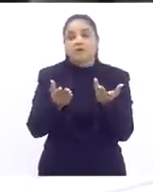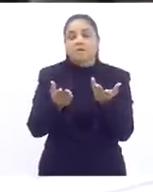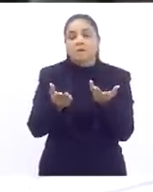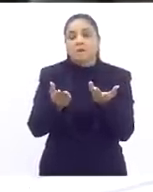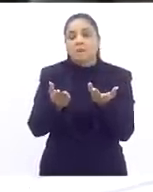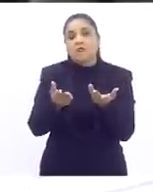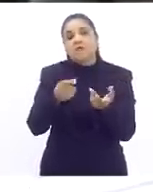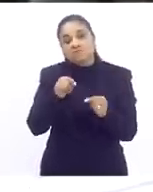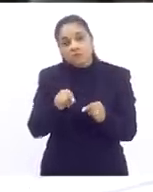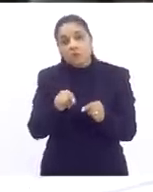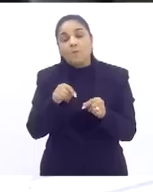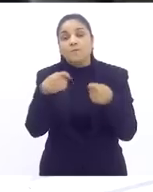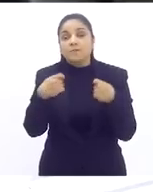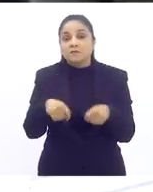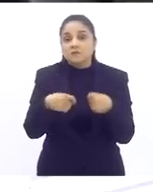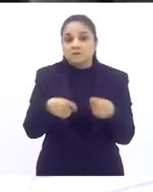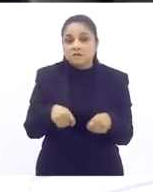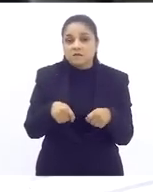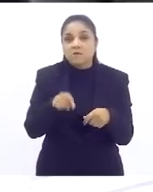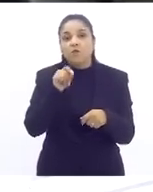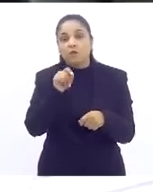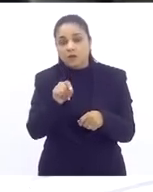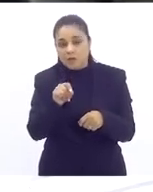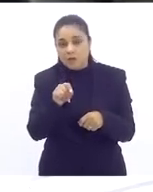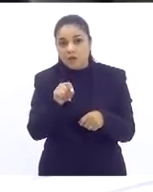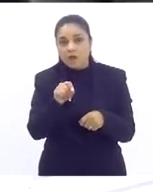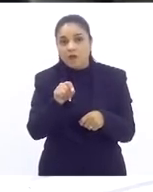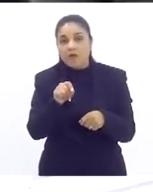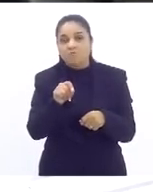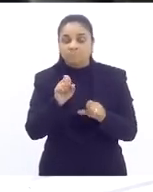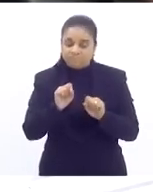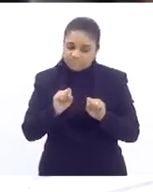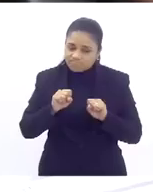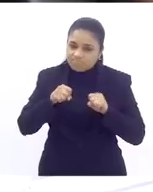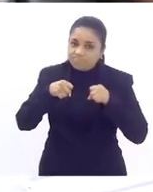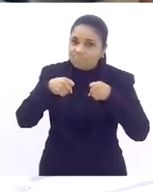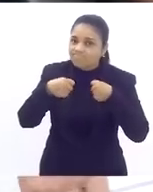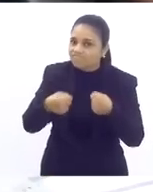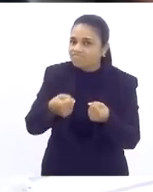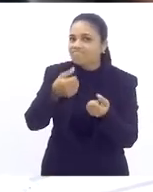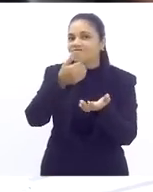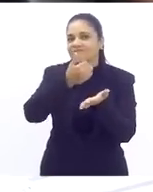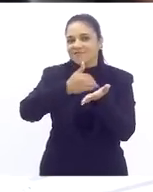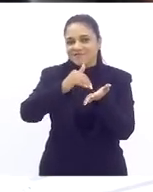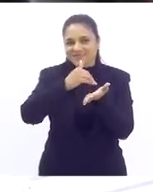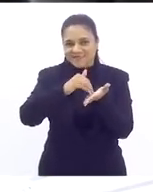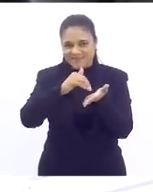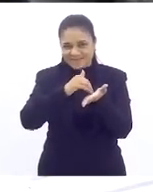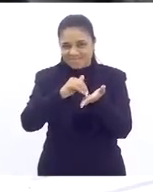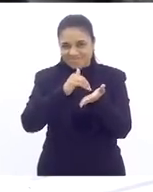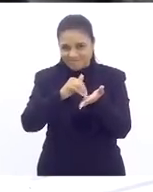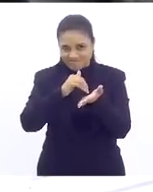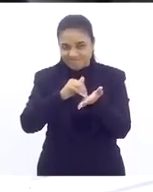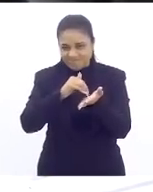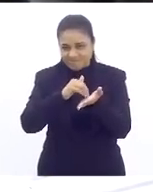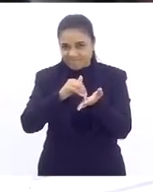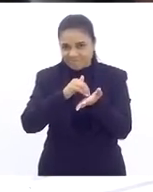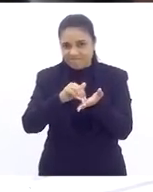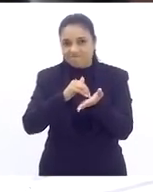atrás e para isso a gente precisa de fato de esforços da secretarias que estão